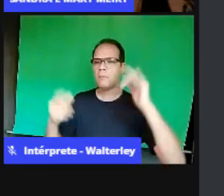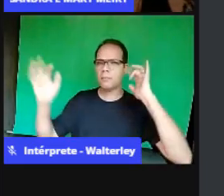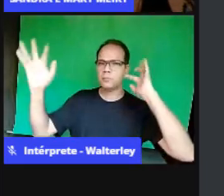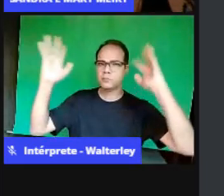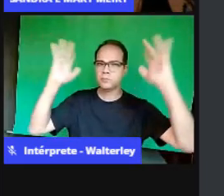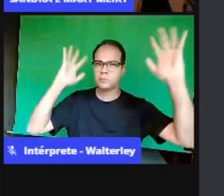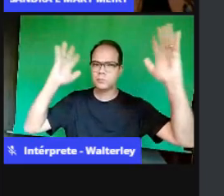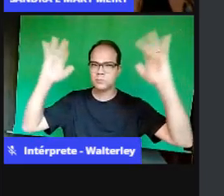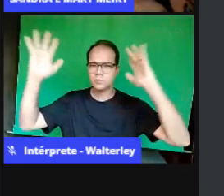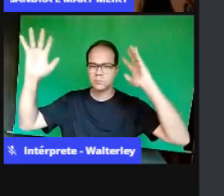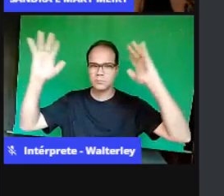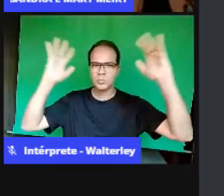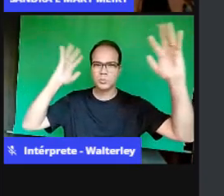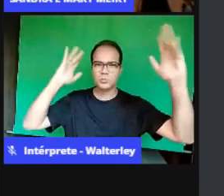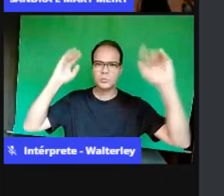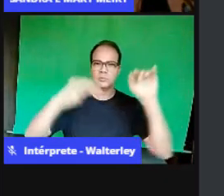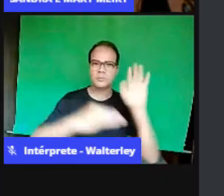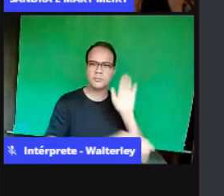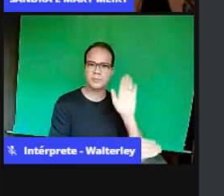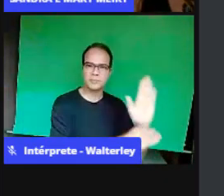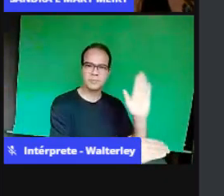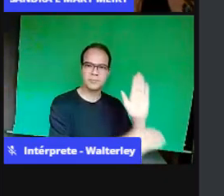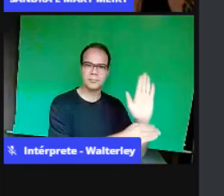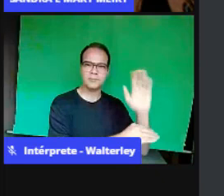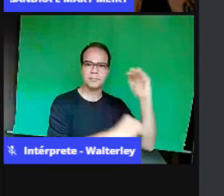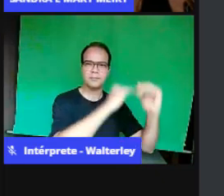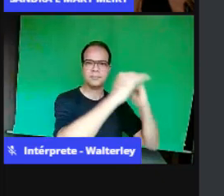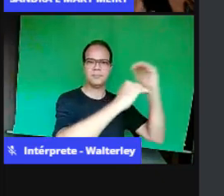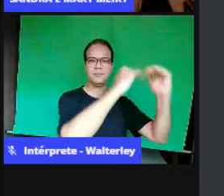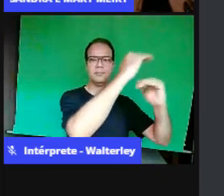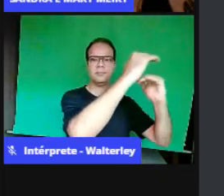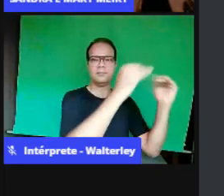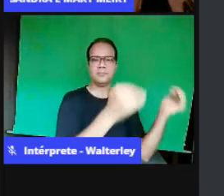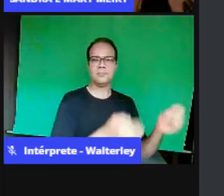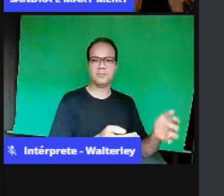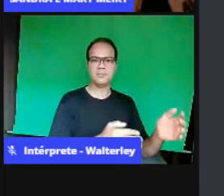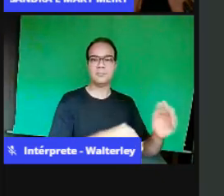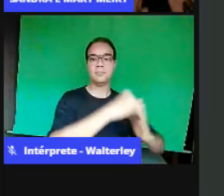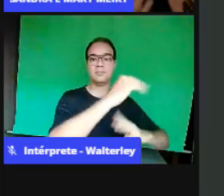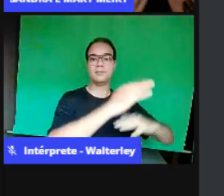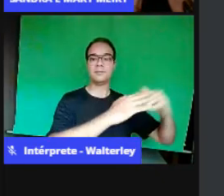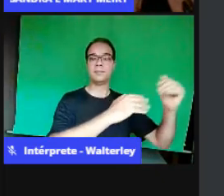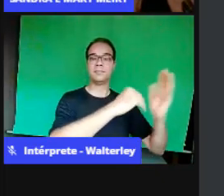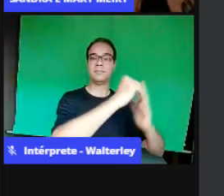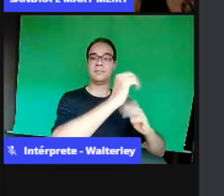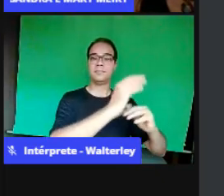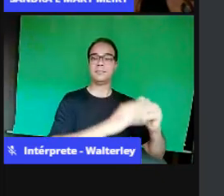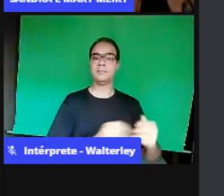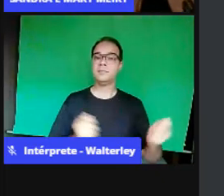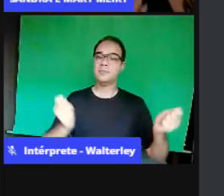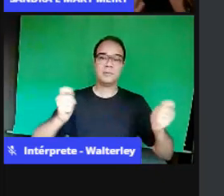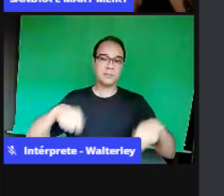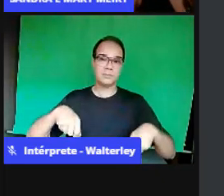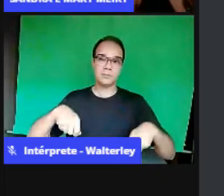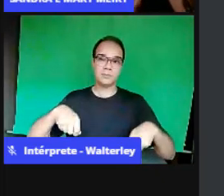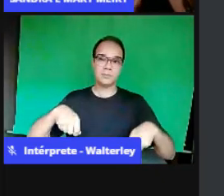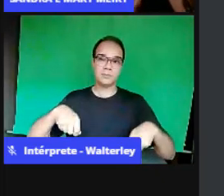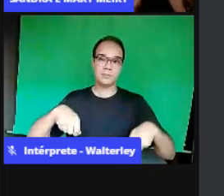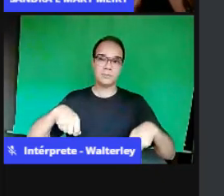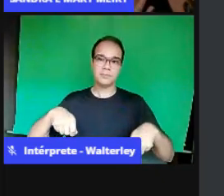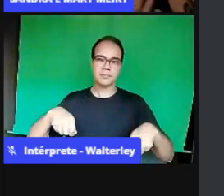Rodando um pouco, passando um pouco essas questões das habilidades da comunicação, a gente vai para a leitura escrita.